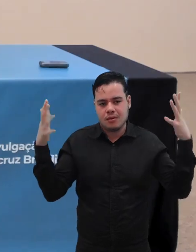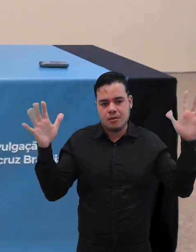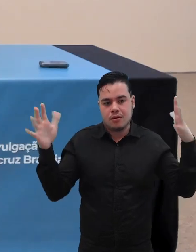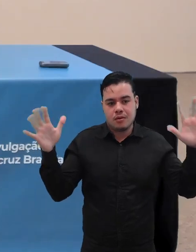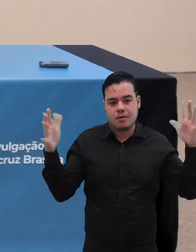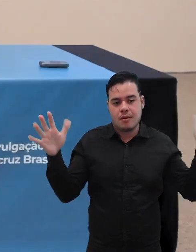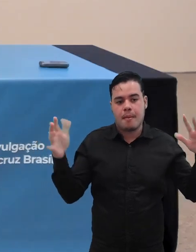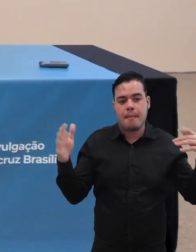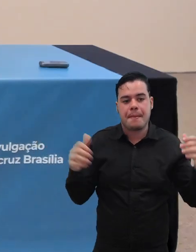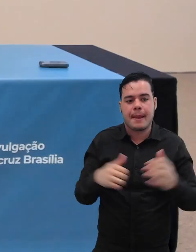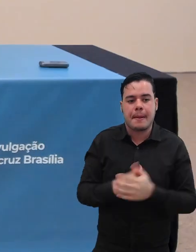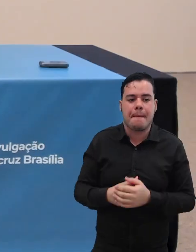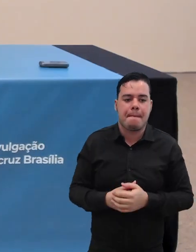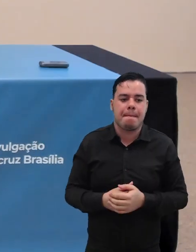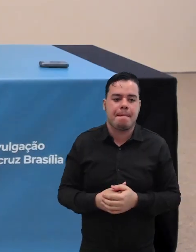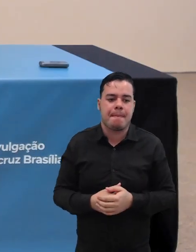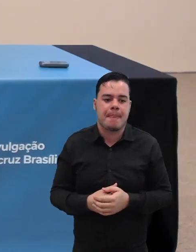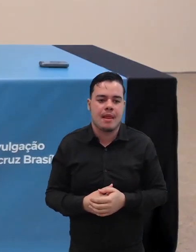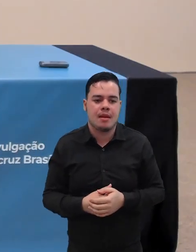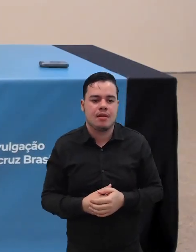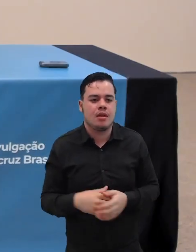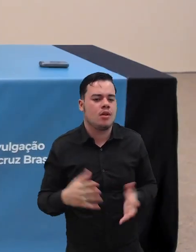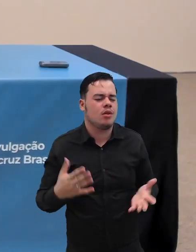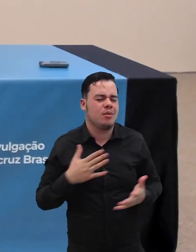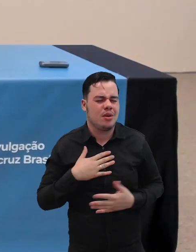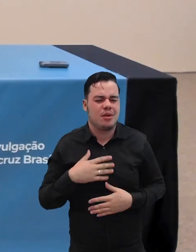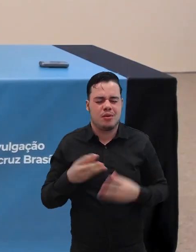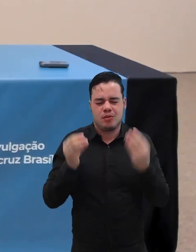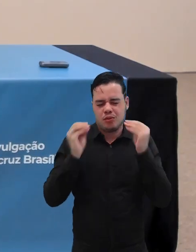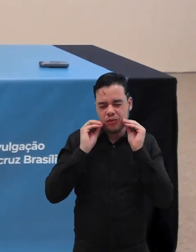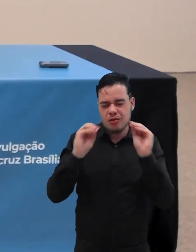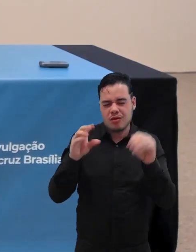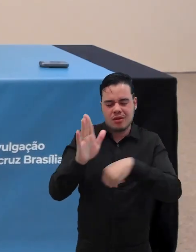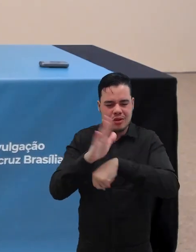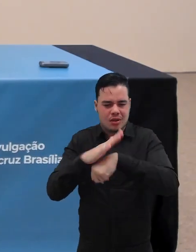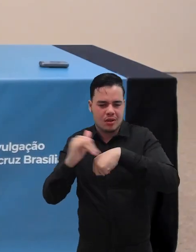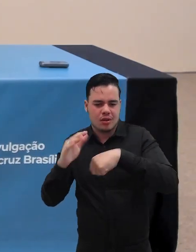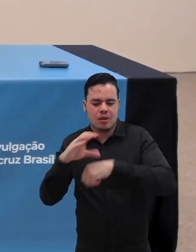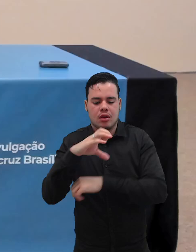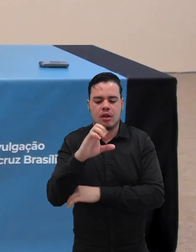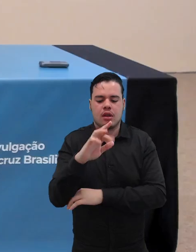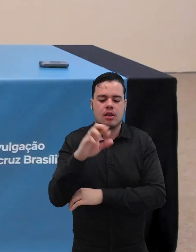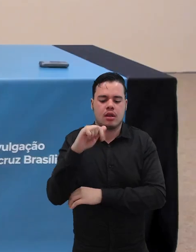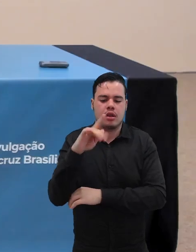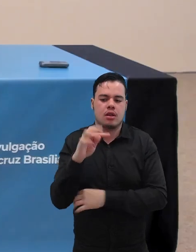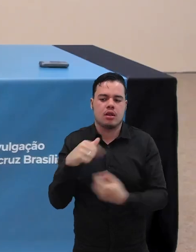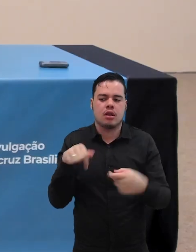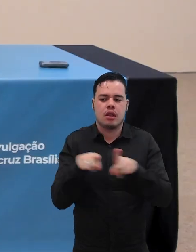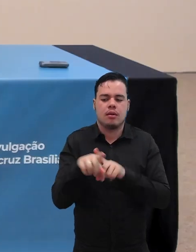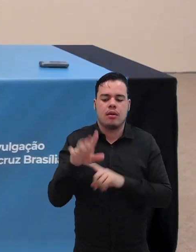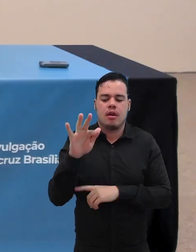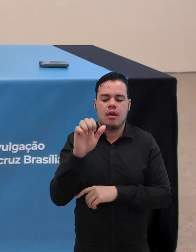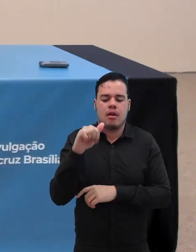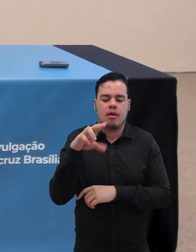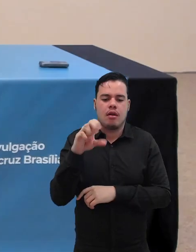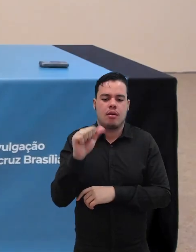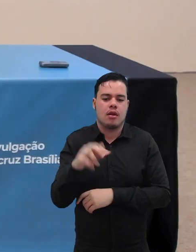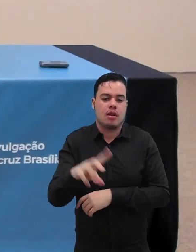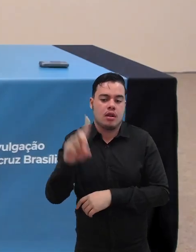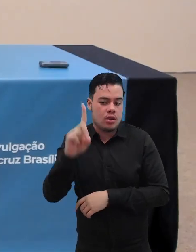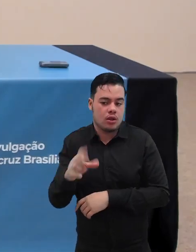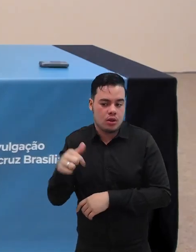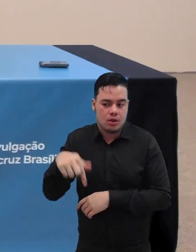E nisso eu dou o meu beijinho carinhoso para a Cristina, para a Fabiana, que é a nossa diretora aqui da Fiocruz